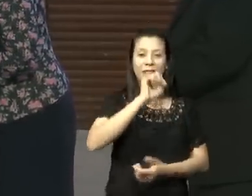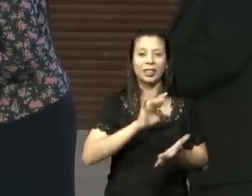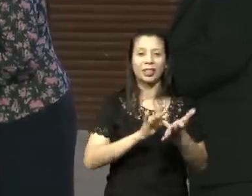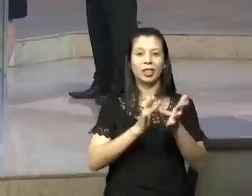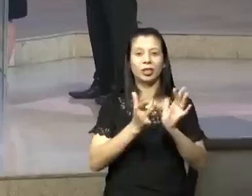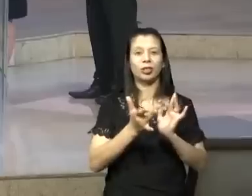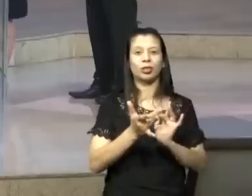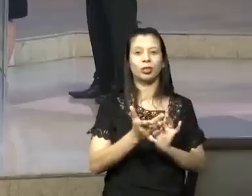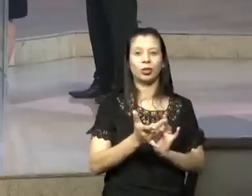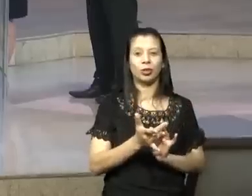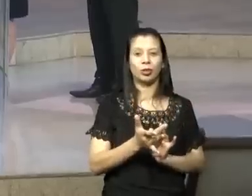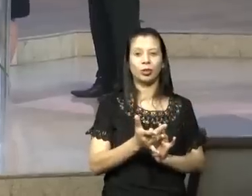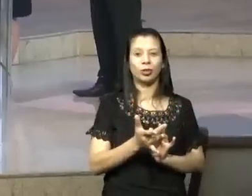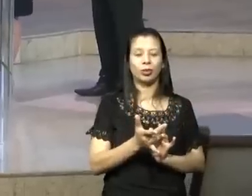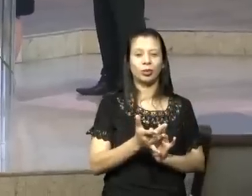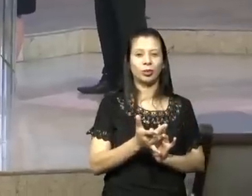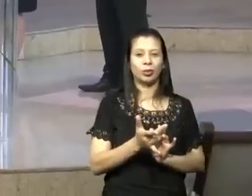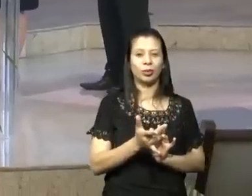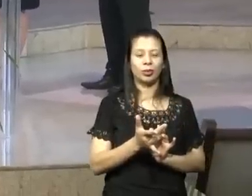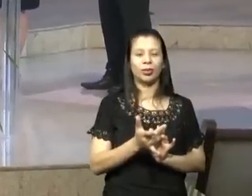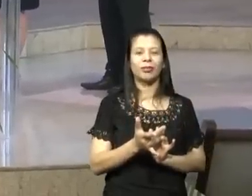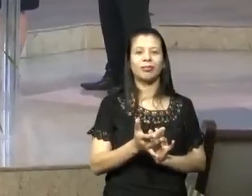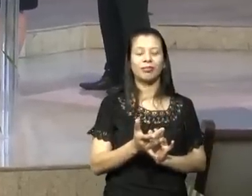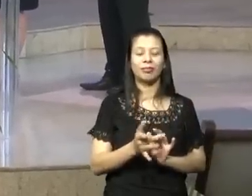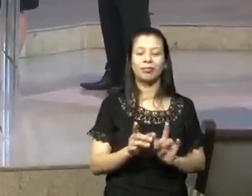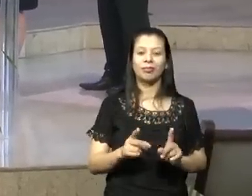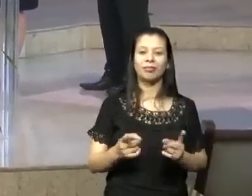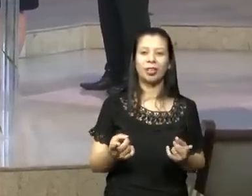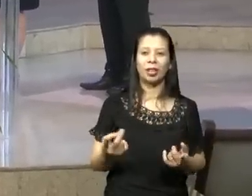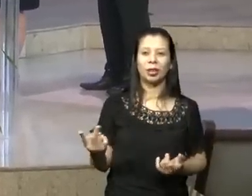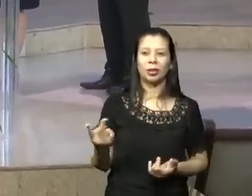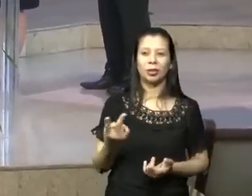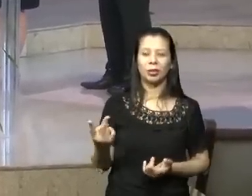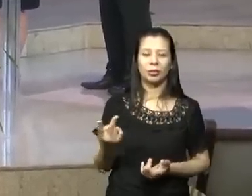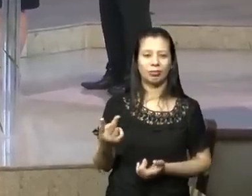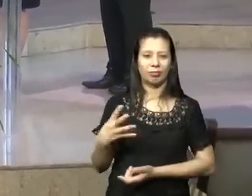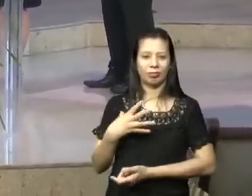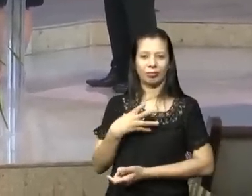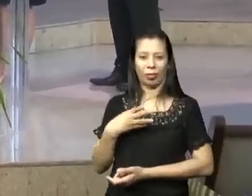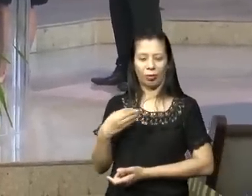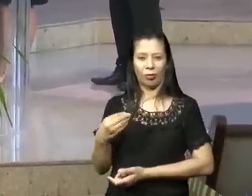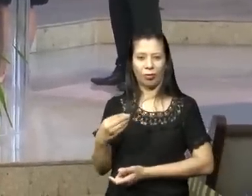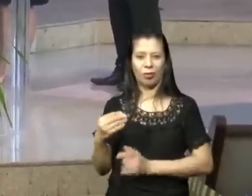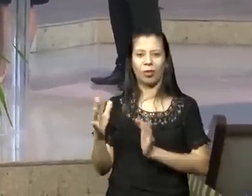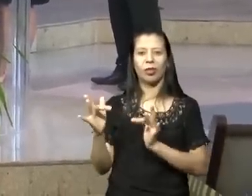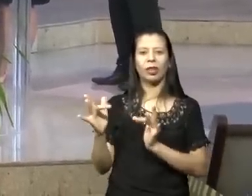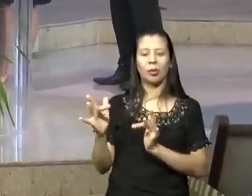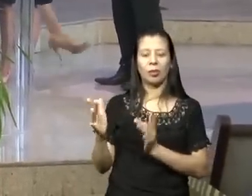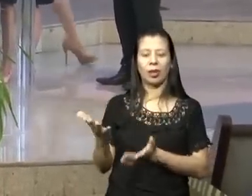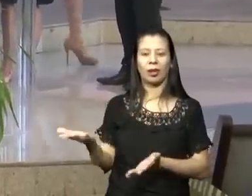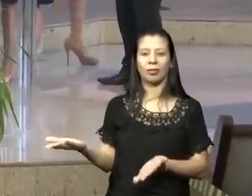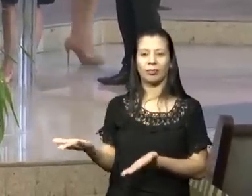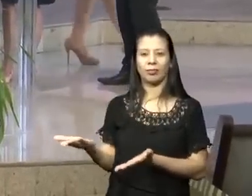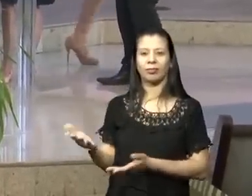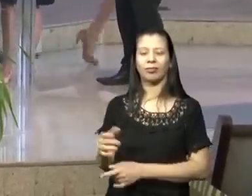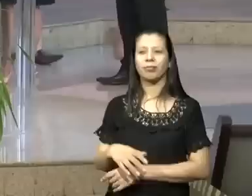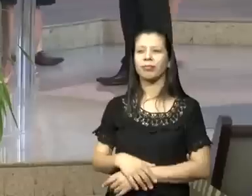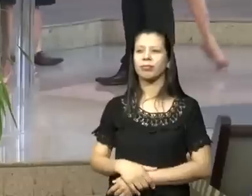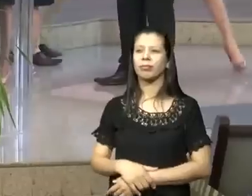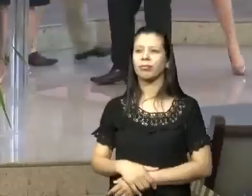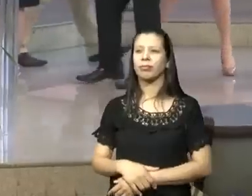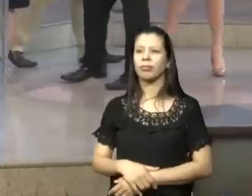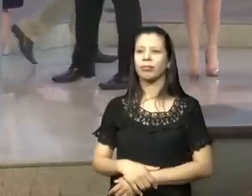ó disse que não é para complementar Doutora mas eu cumprimento aí o que que a Elizete viu porque ela é mulher de Deus